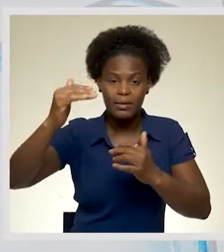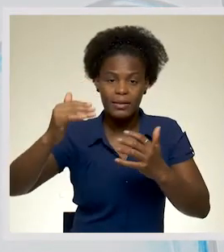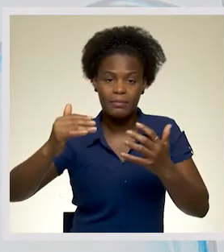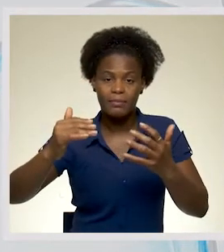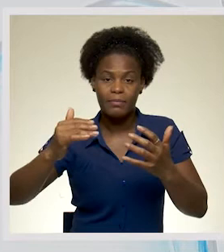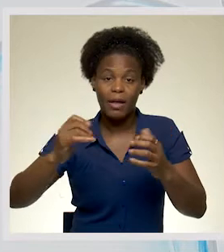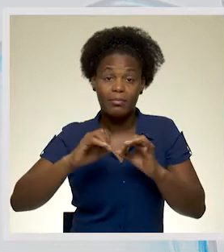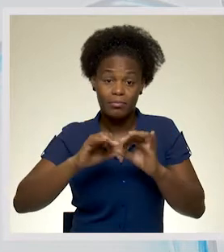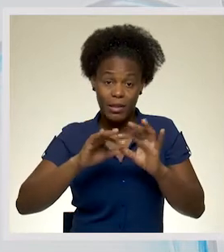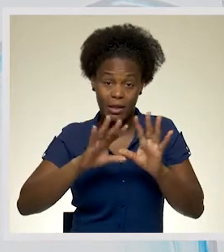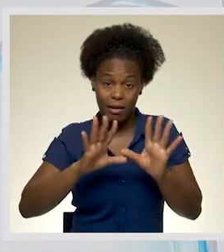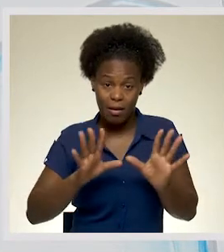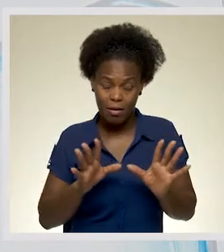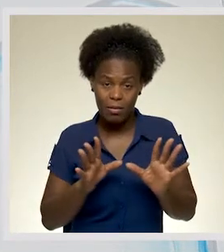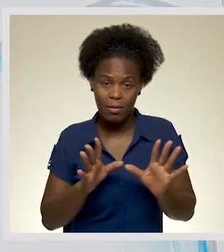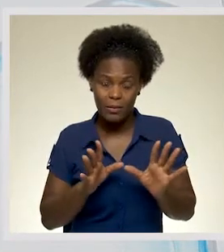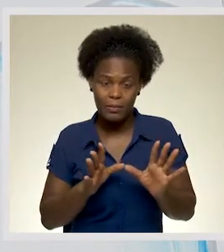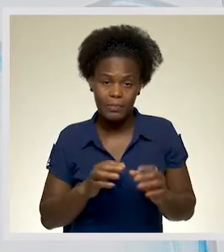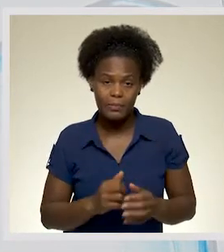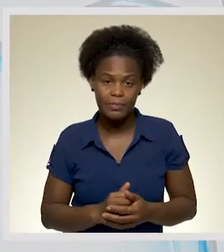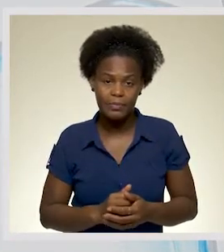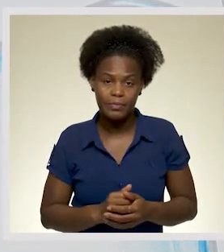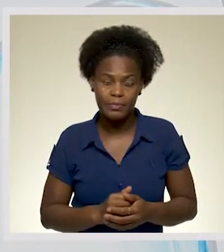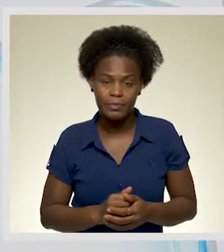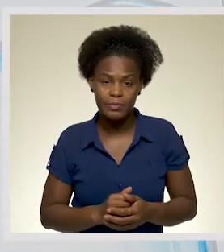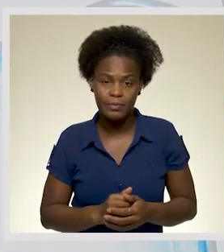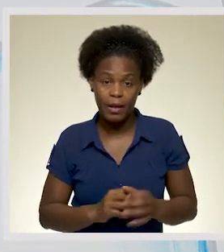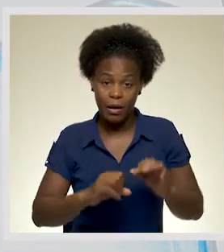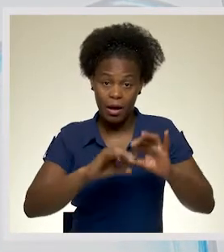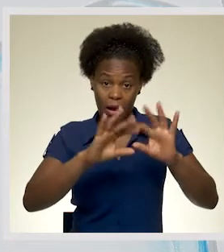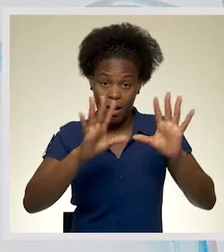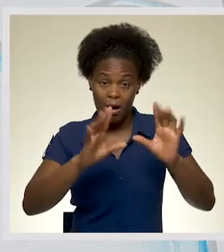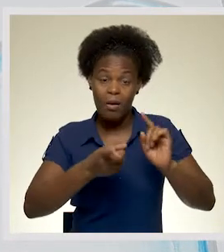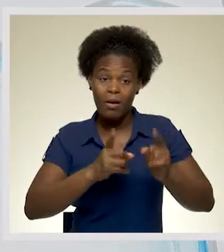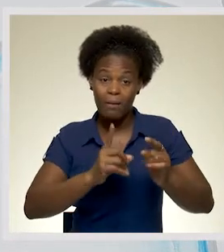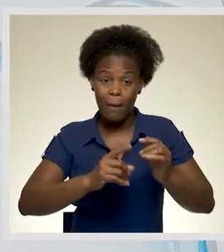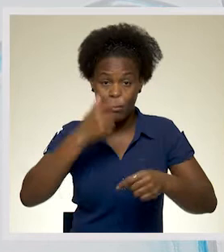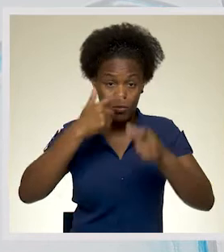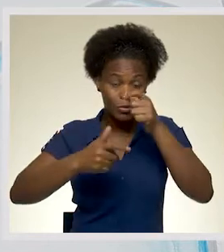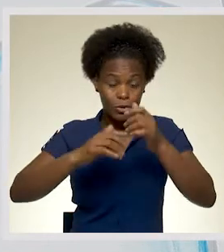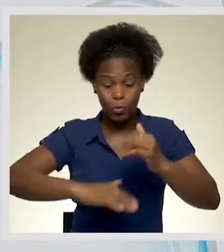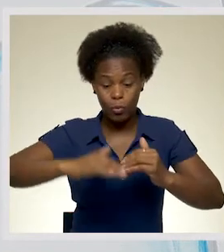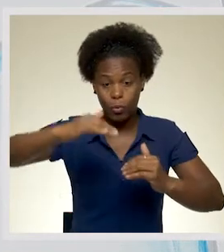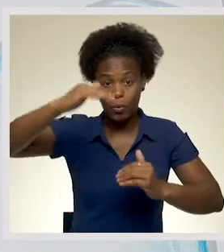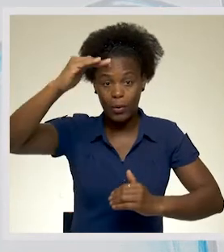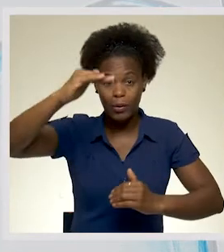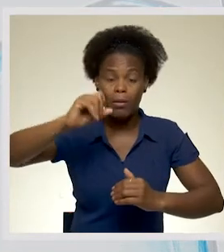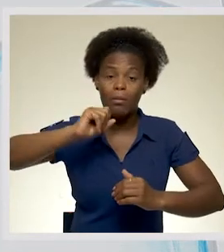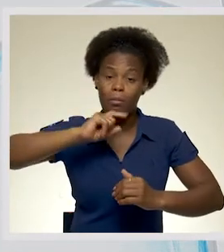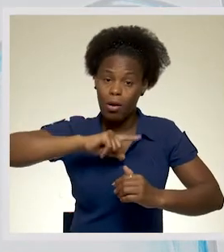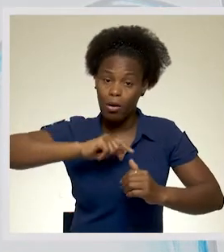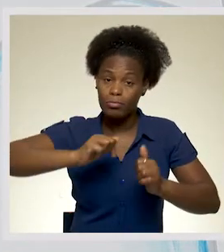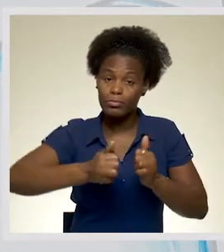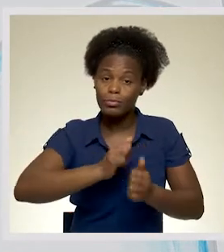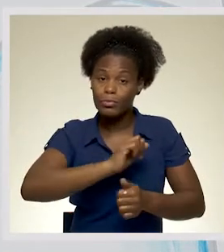é evidente, é claro, que esse aumento da população pode trazer consigo